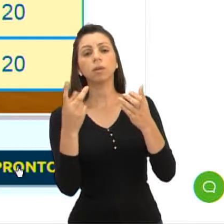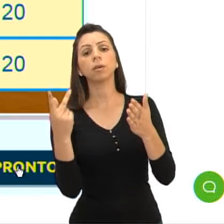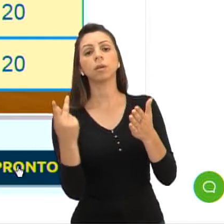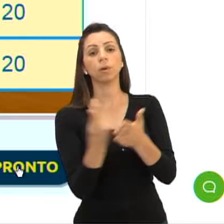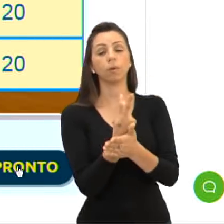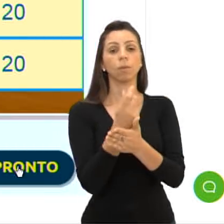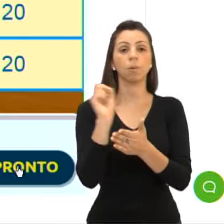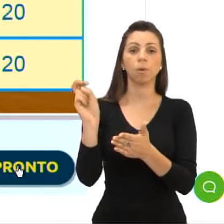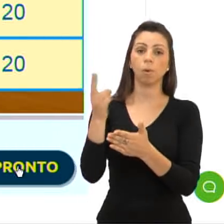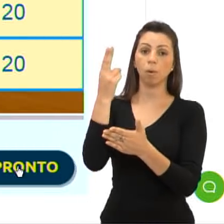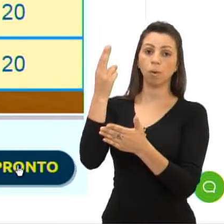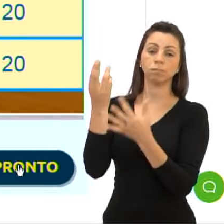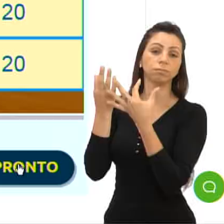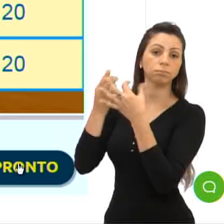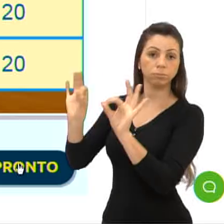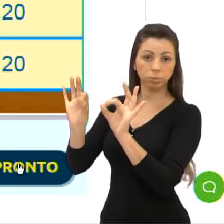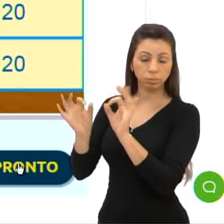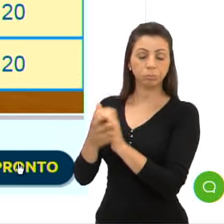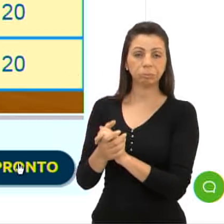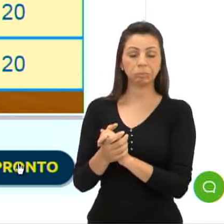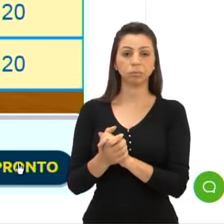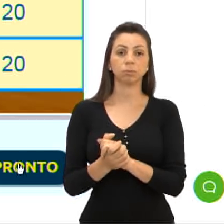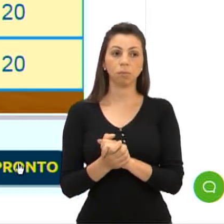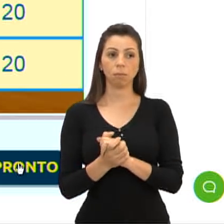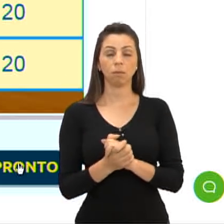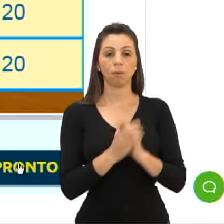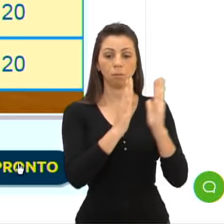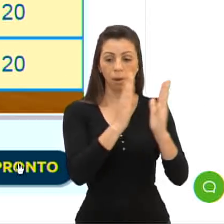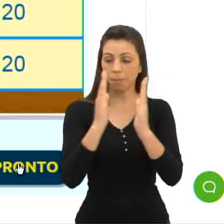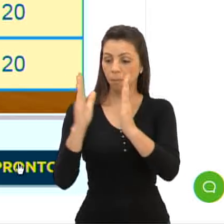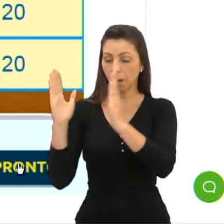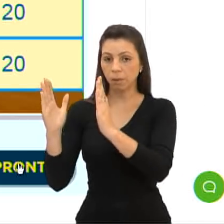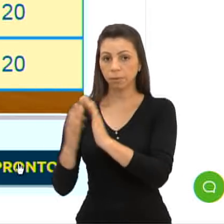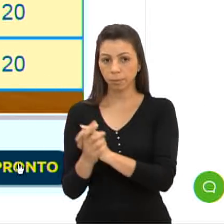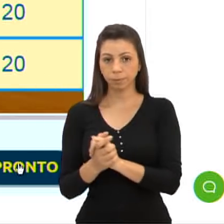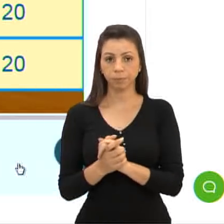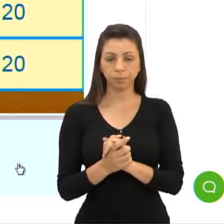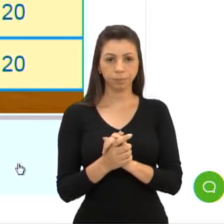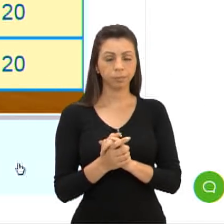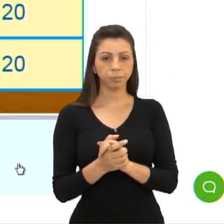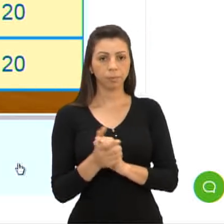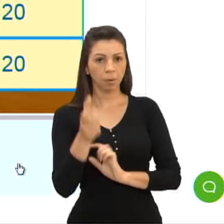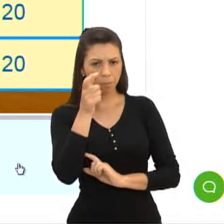acertou ou se errou alguma dessas etapas do jogo. Vamos conferir?